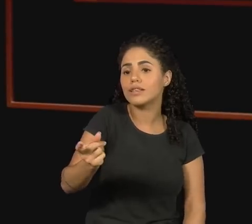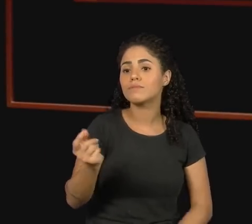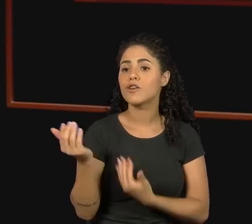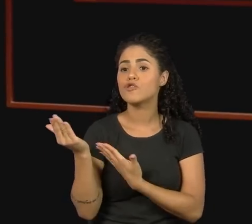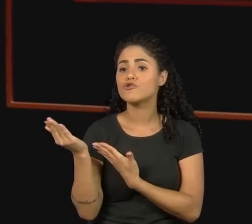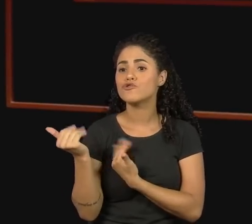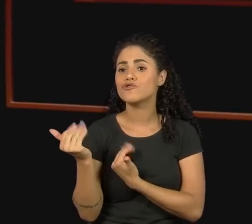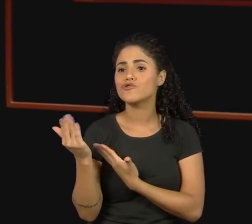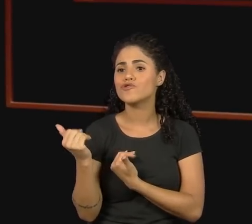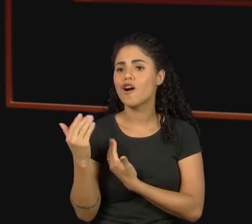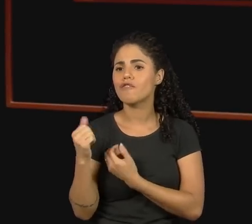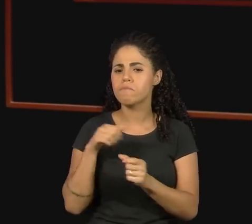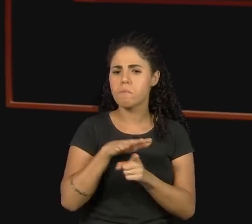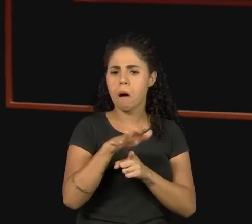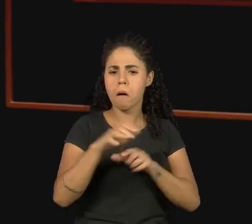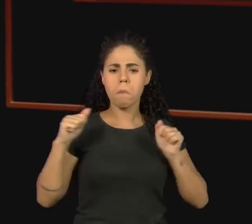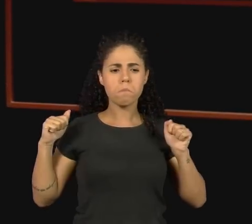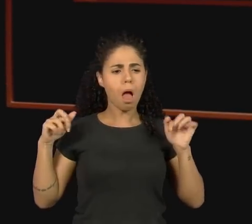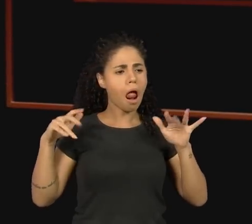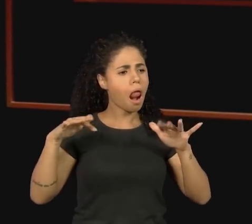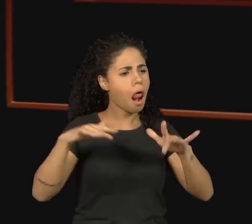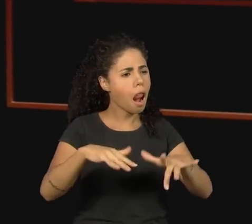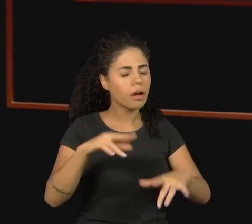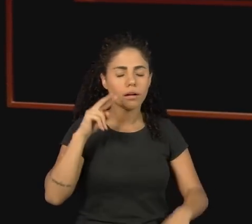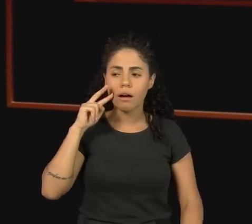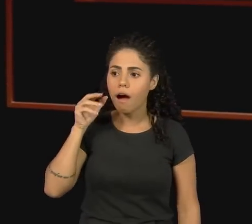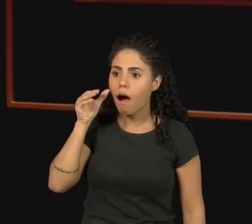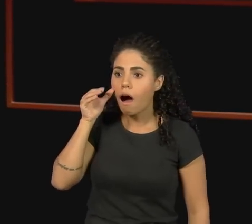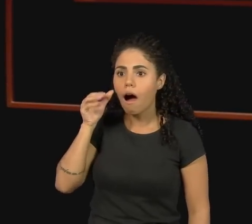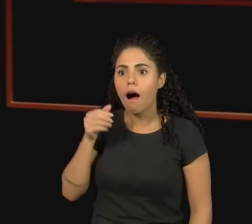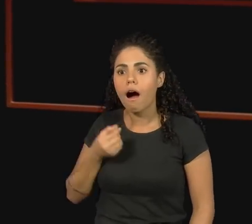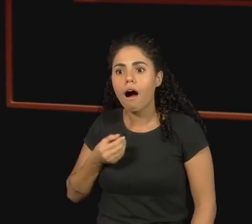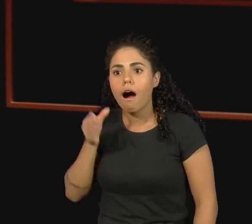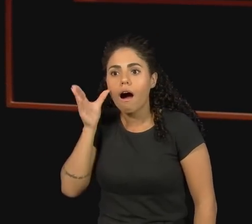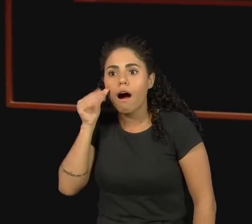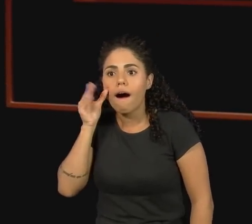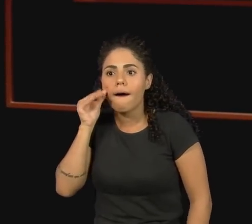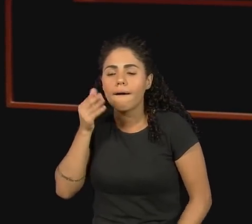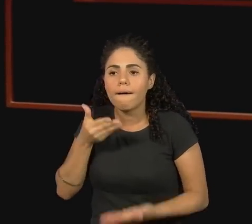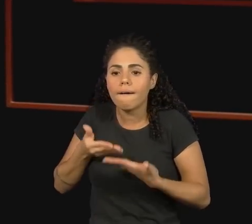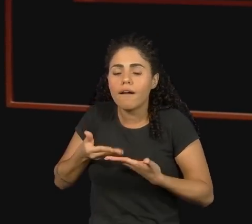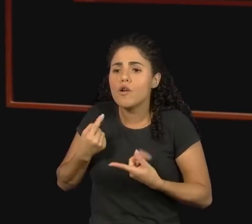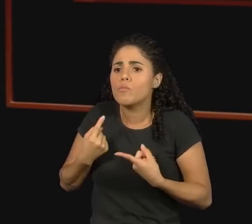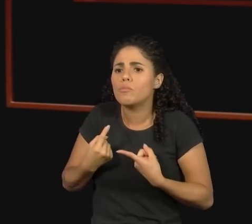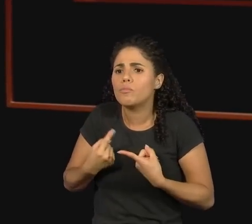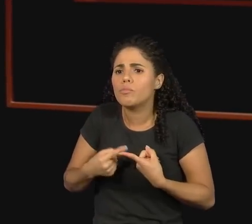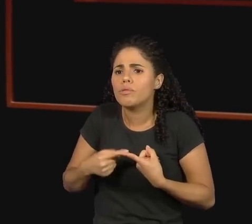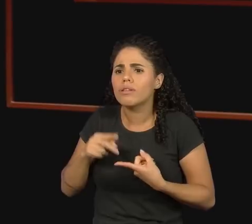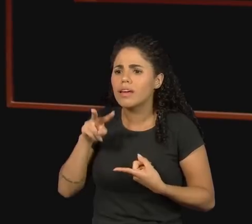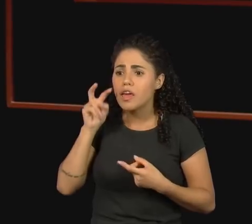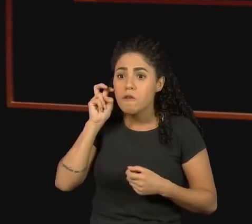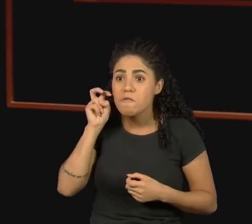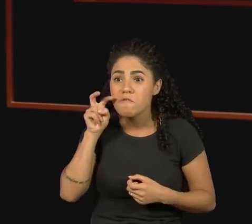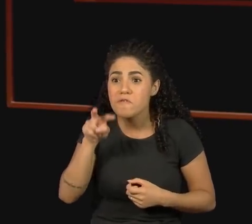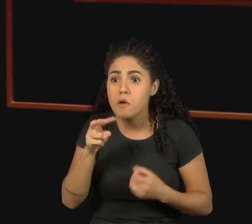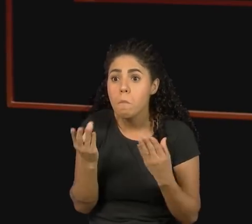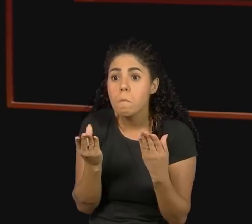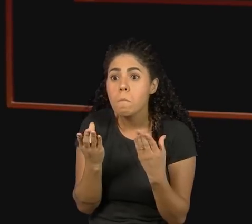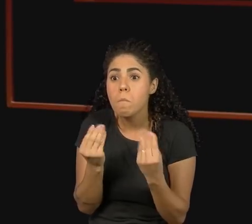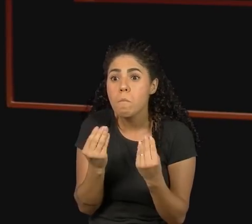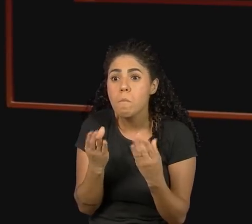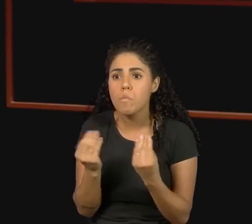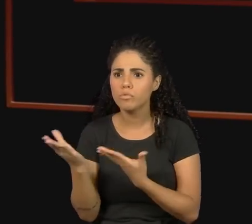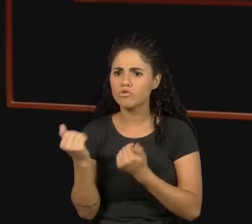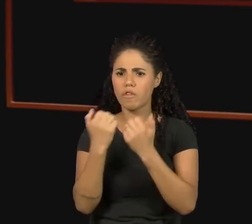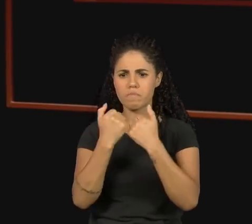teatro, que era algo que eu fiquei muito intrigado, porque o que eu vi de jovens assistindo esse